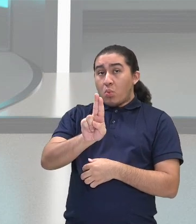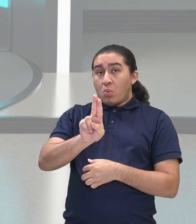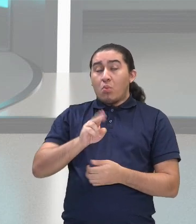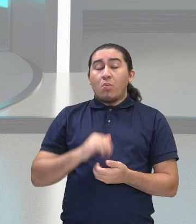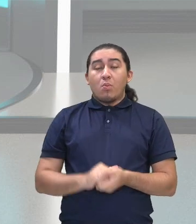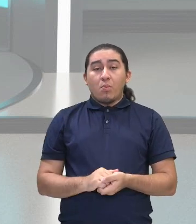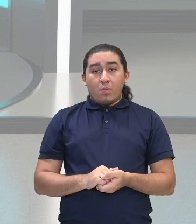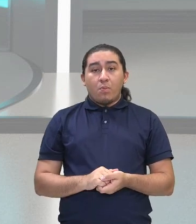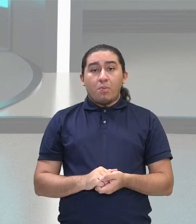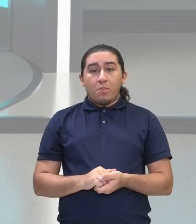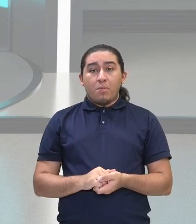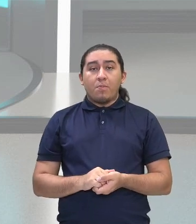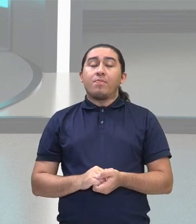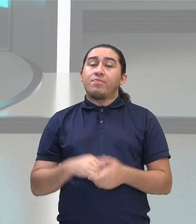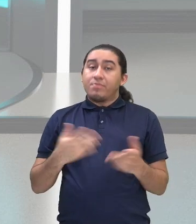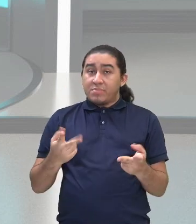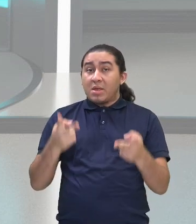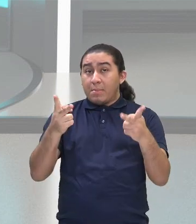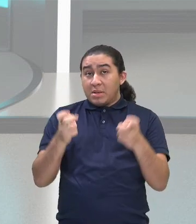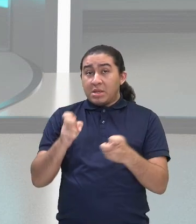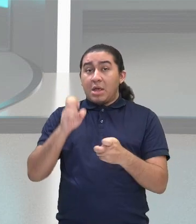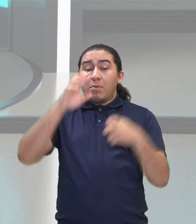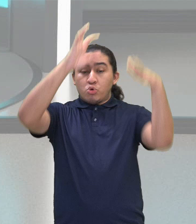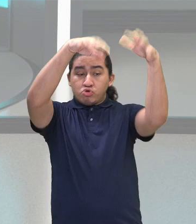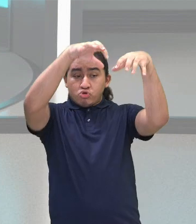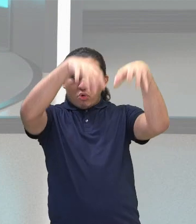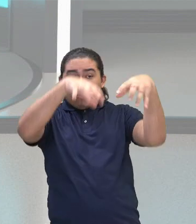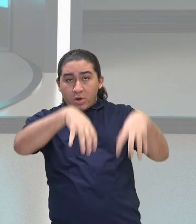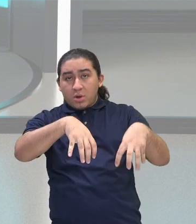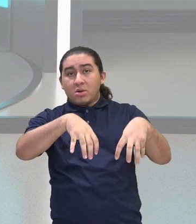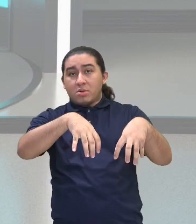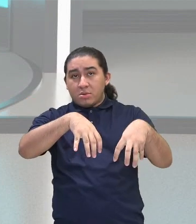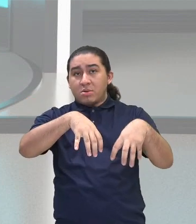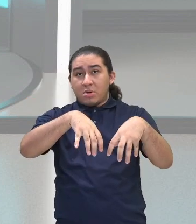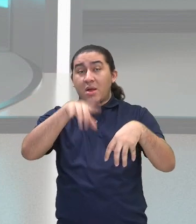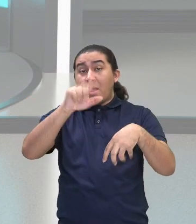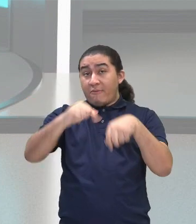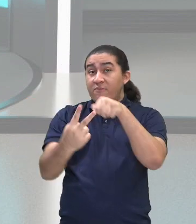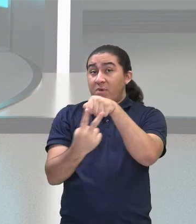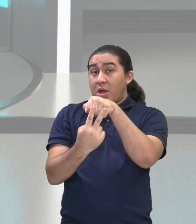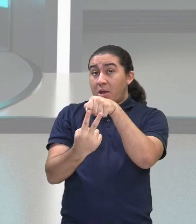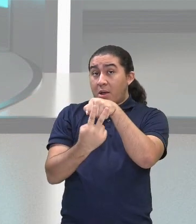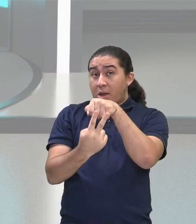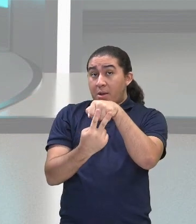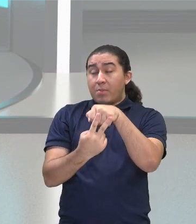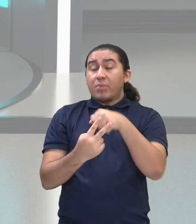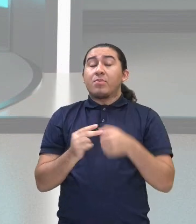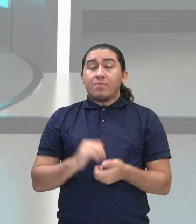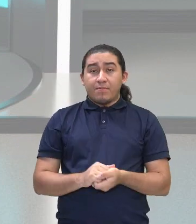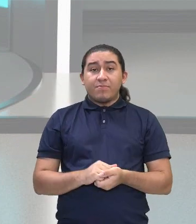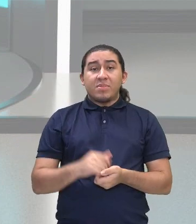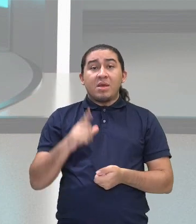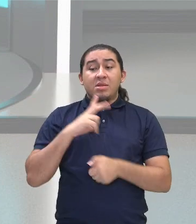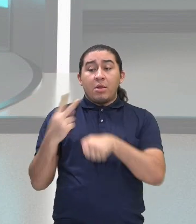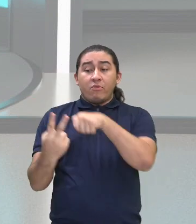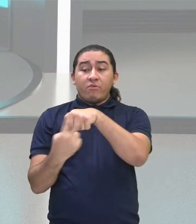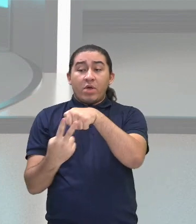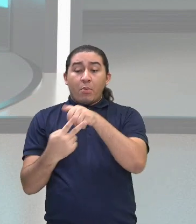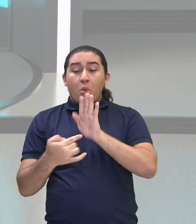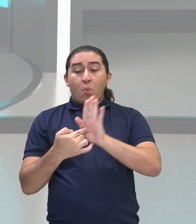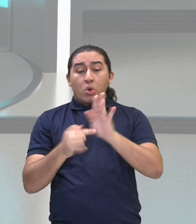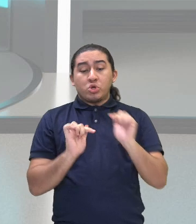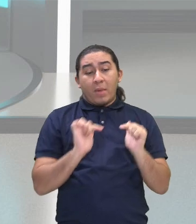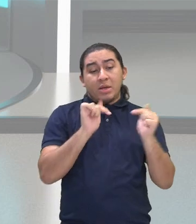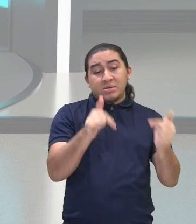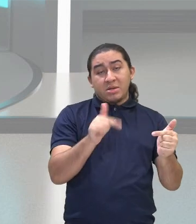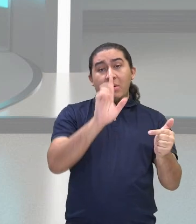Manaus. Então, perceba, choveu muito hoje em Manaus. Eu tenho um verbo que está informando uma ação